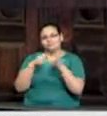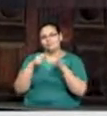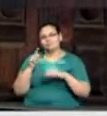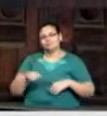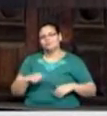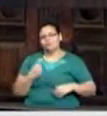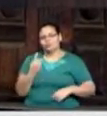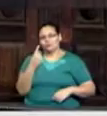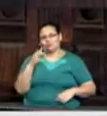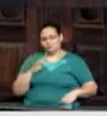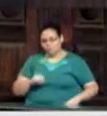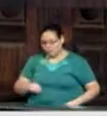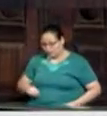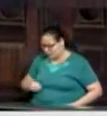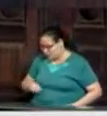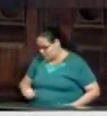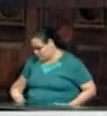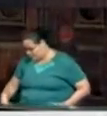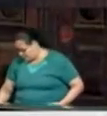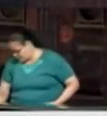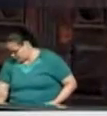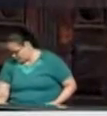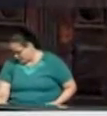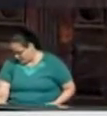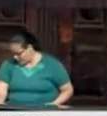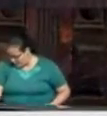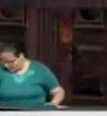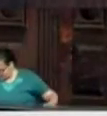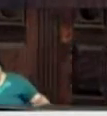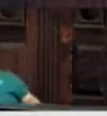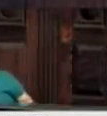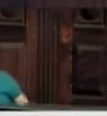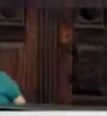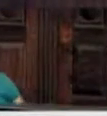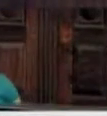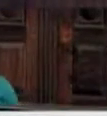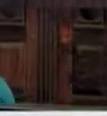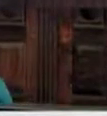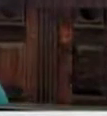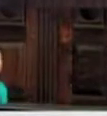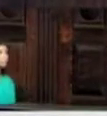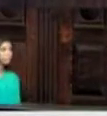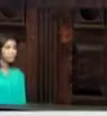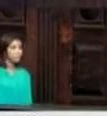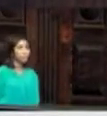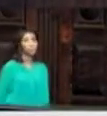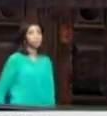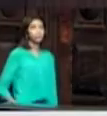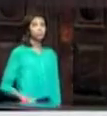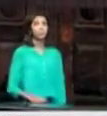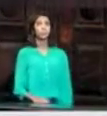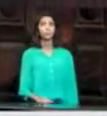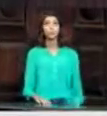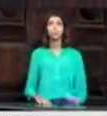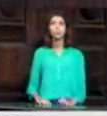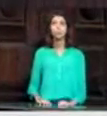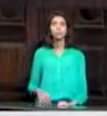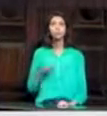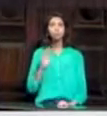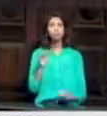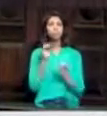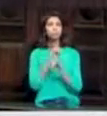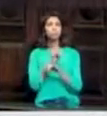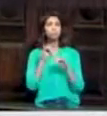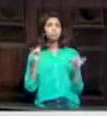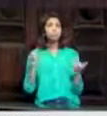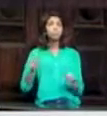é o único. Reconheço de Vossa Excelência também, entre outros e outras deputados e deputadas que têm se alinhado com essa luta, mas quero dizer que eu não tenho dúvida que é